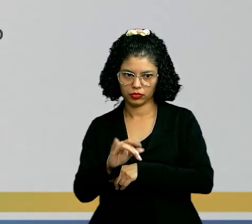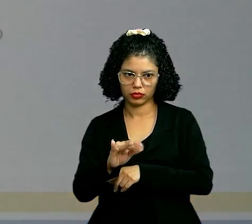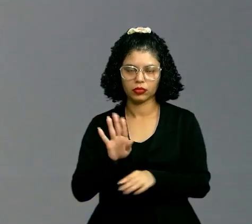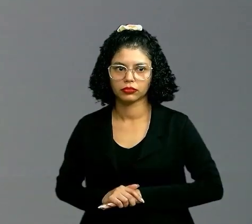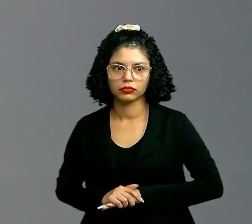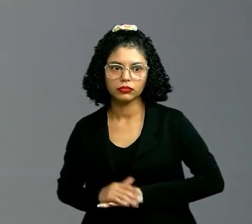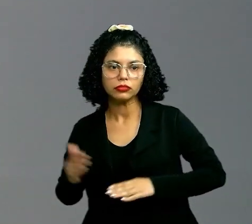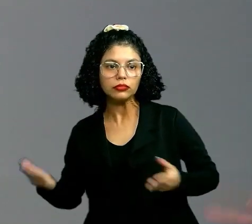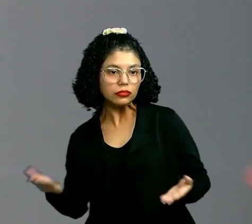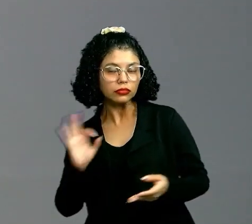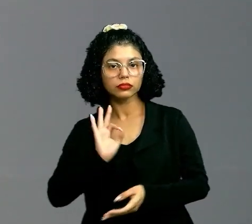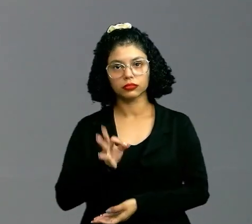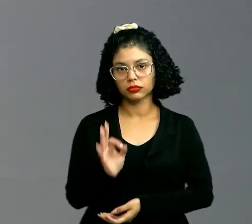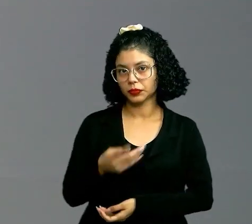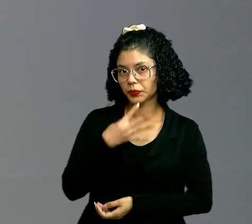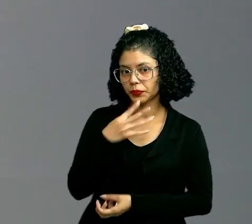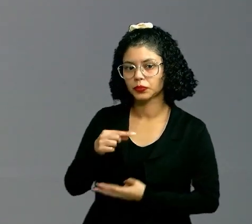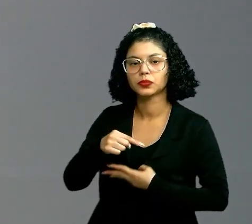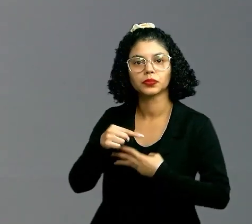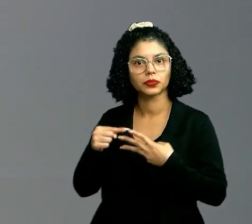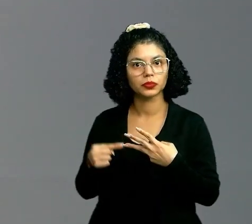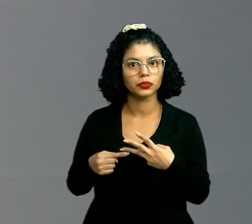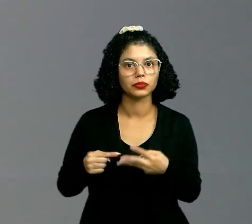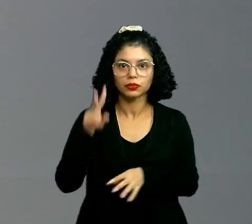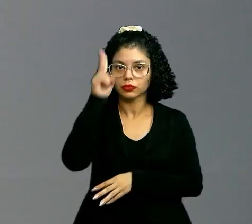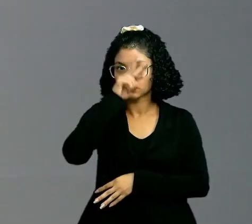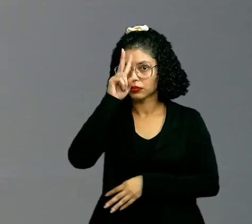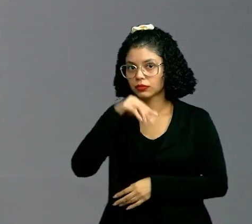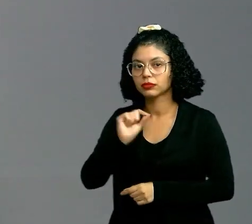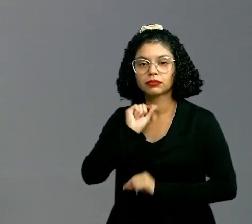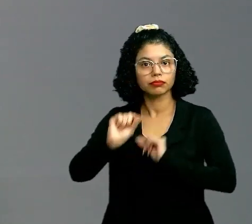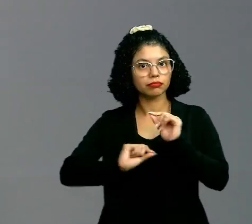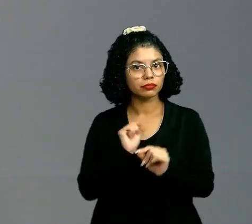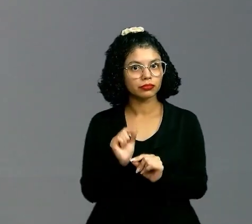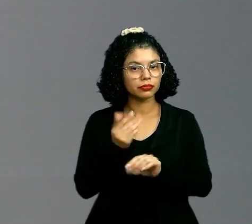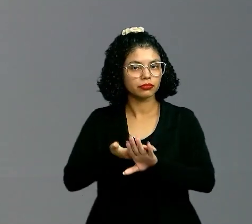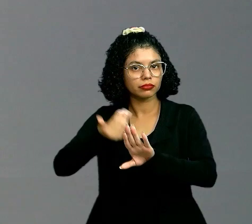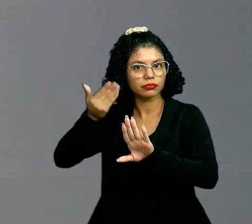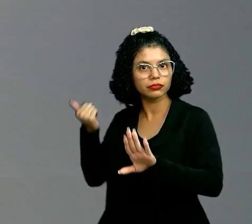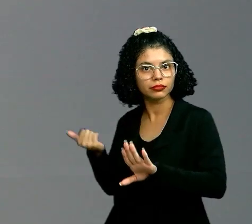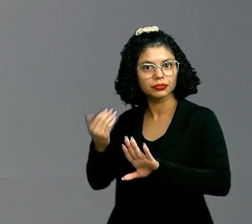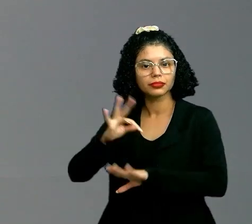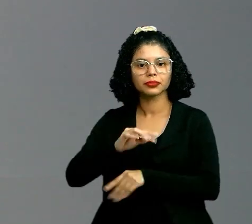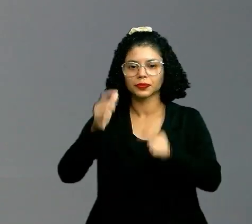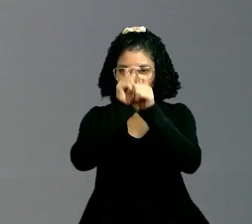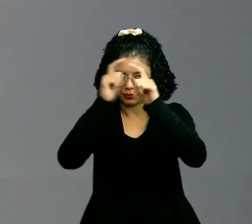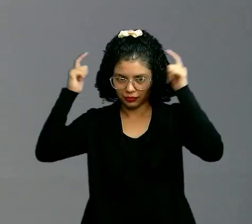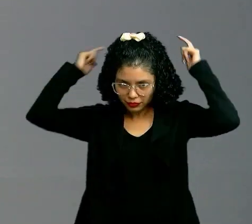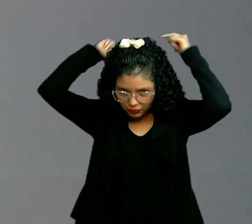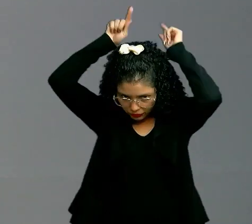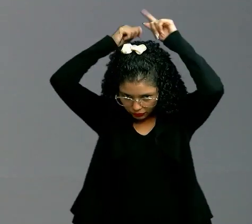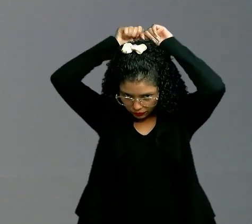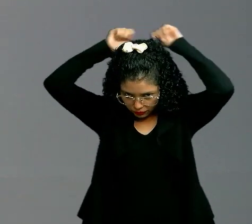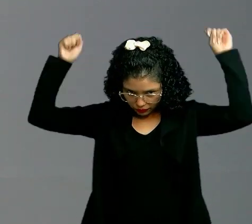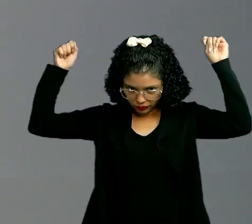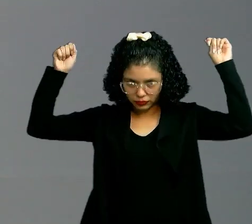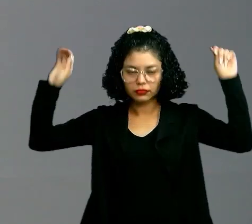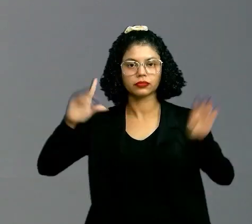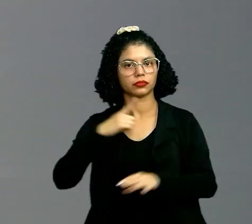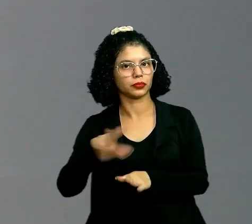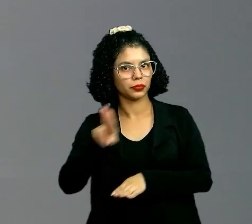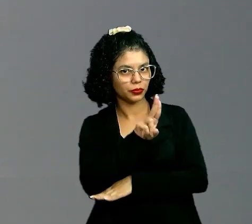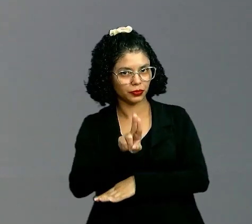e Rafael. Tenho certeza que esses 3 nomes lembram vocês lá Tartarugas Ninja, né, que são nomes de